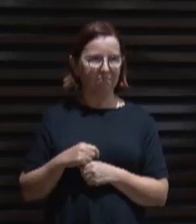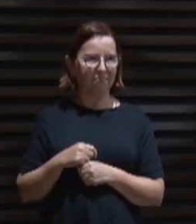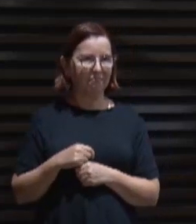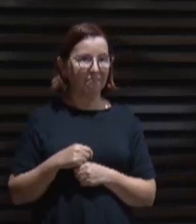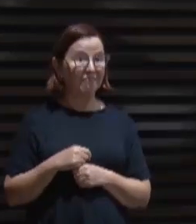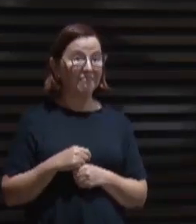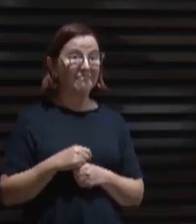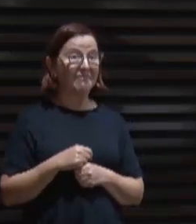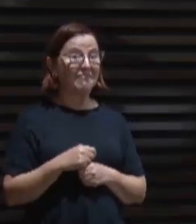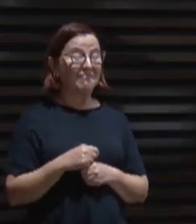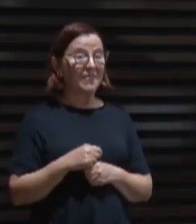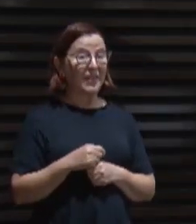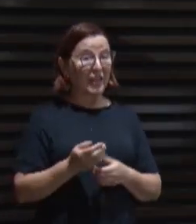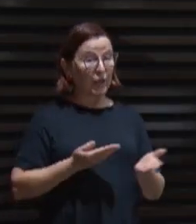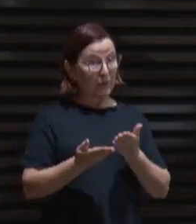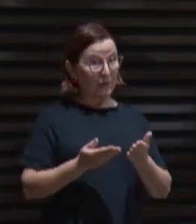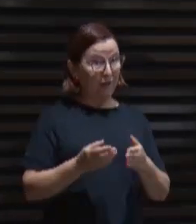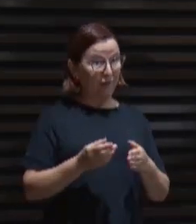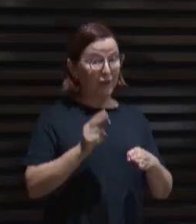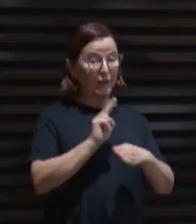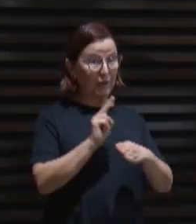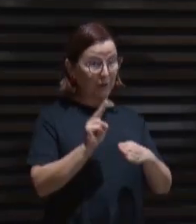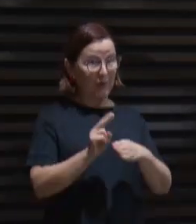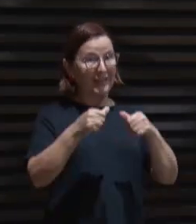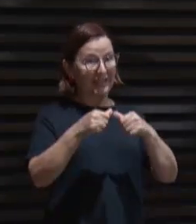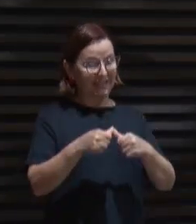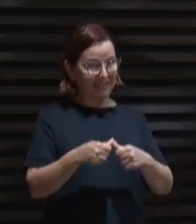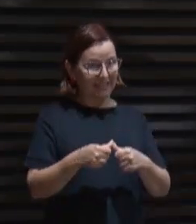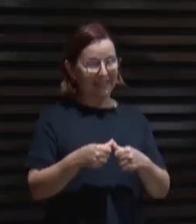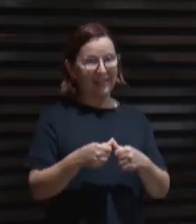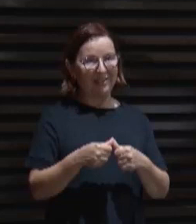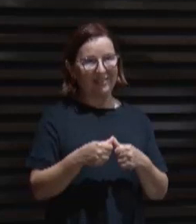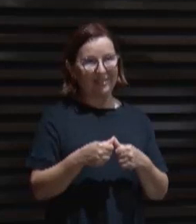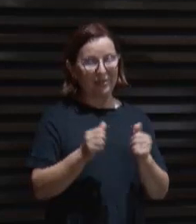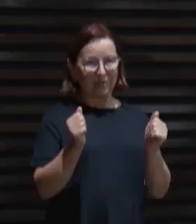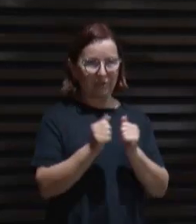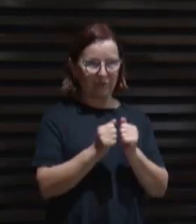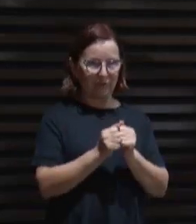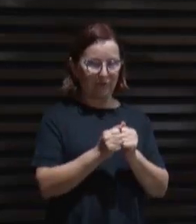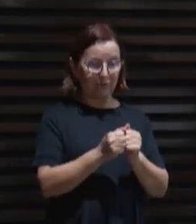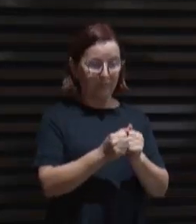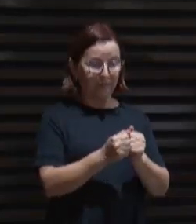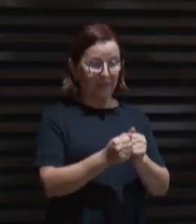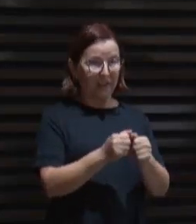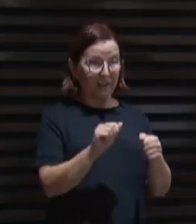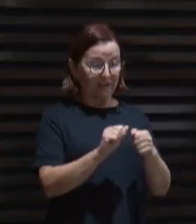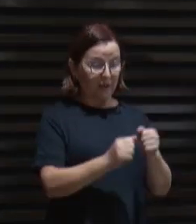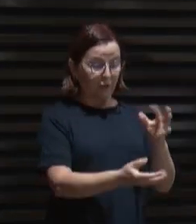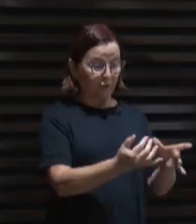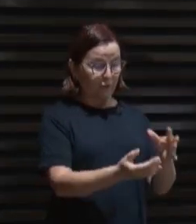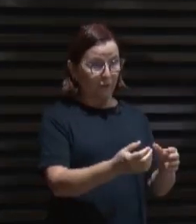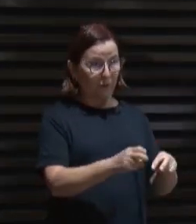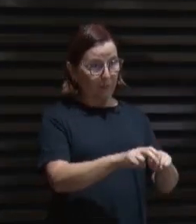Ora, os servos e os guardas estavam ali, tendo acendido um braseiro por causa do frio